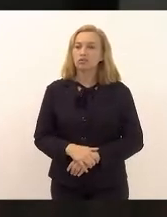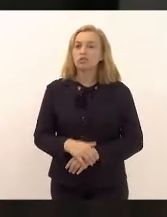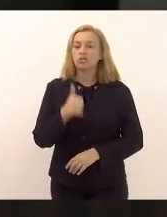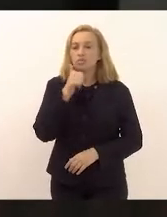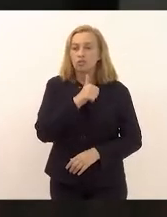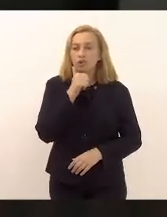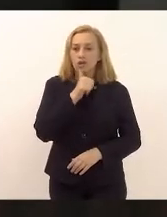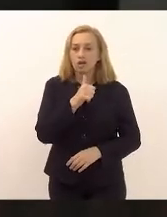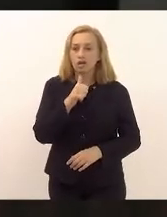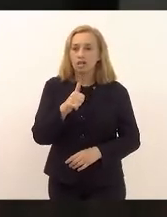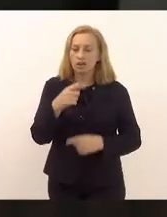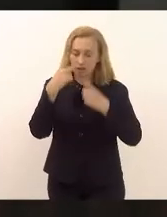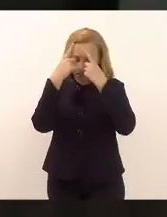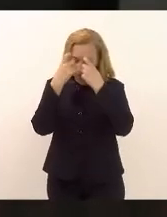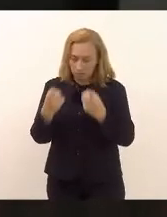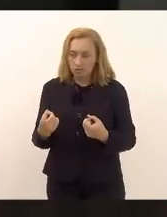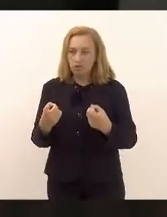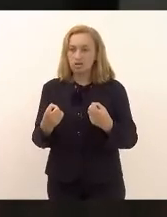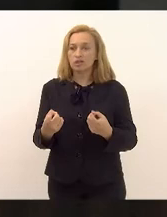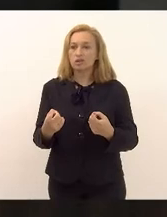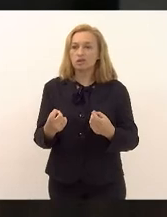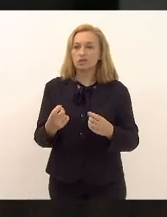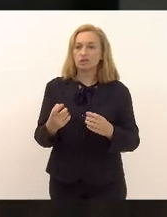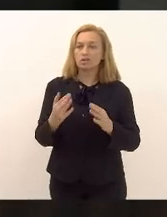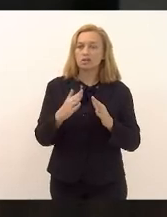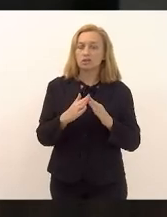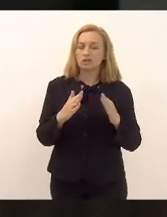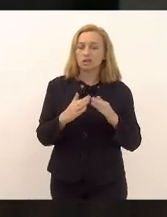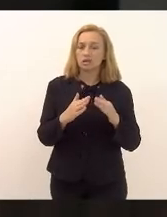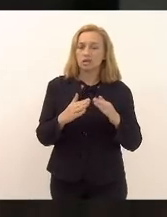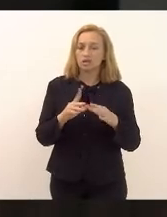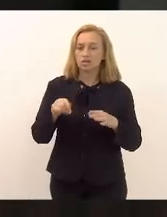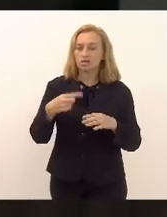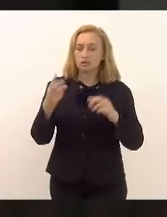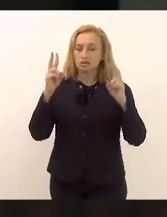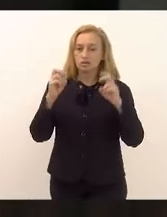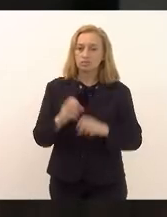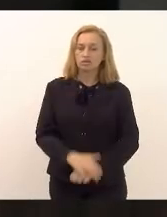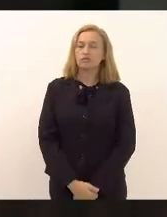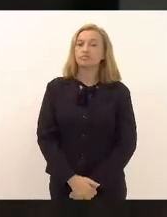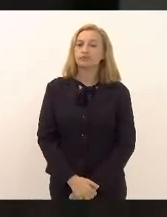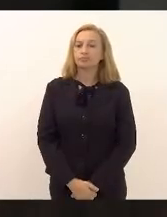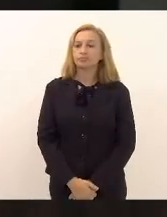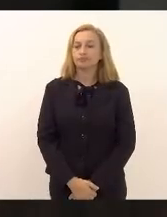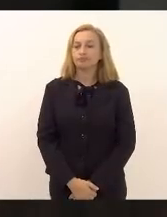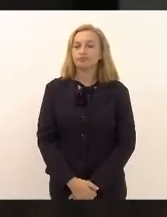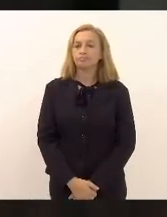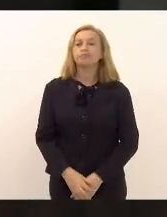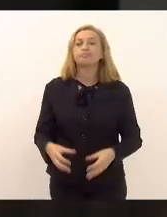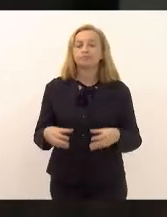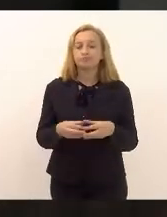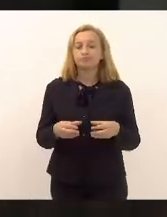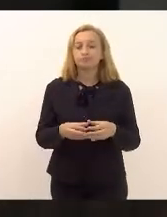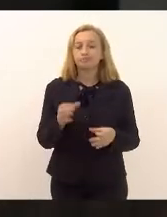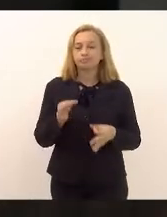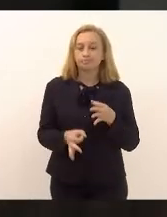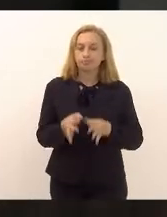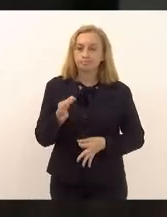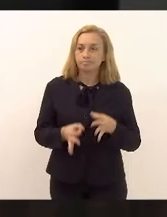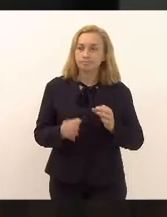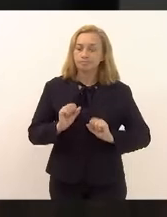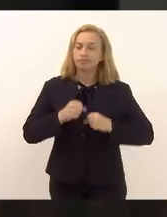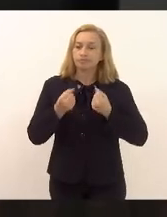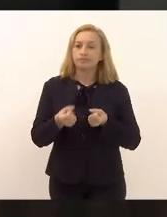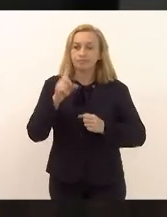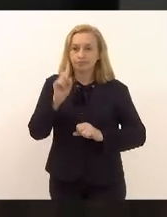mulheres vítimas de violências domésticas e da outras providências. Pendente de pareceres das comissões de Constituição e Justiça, de Defesa do